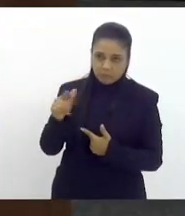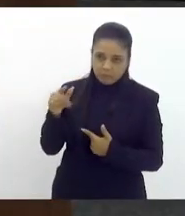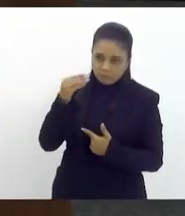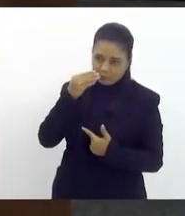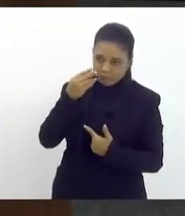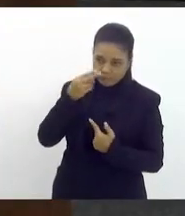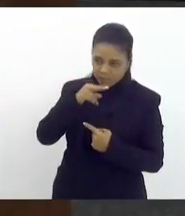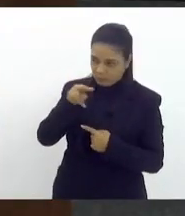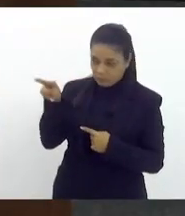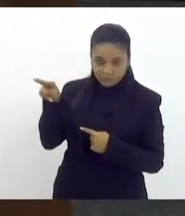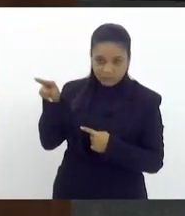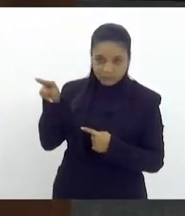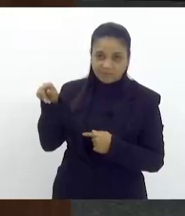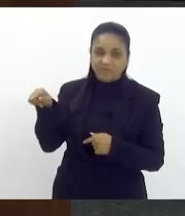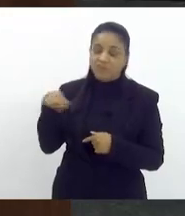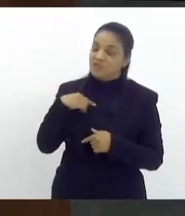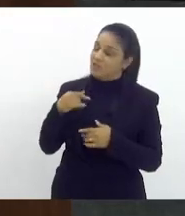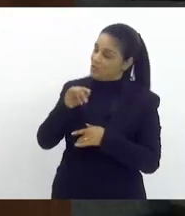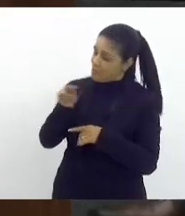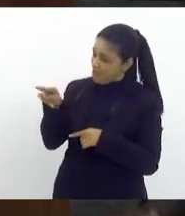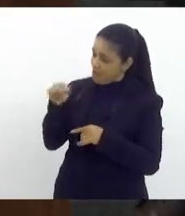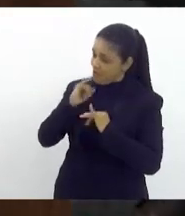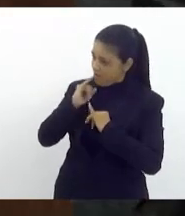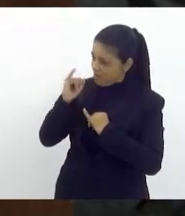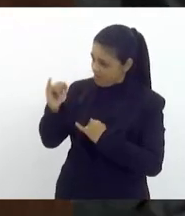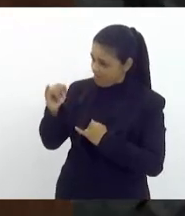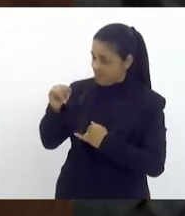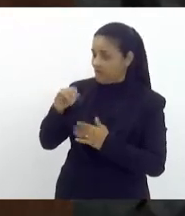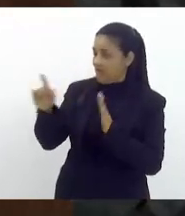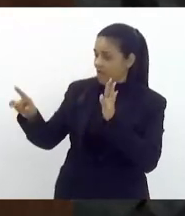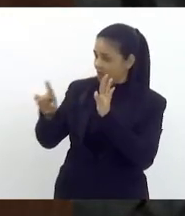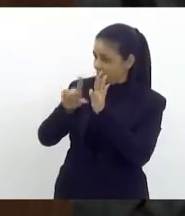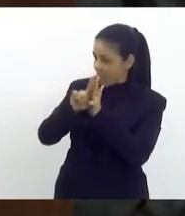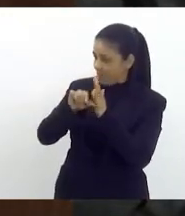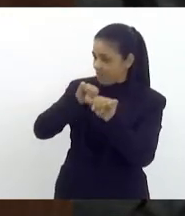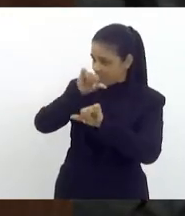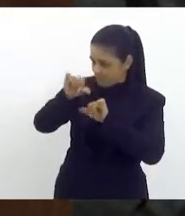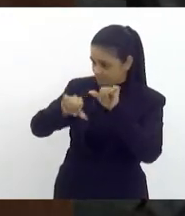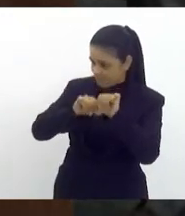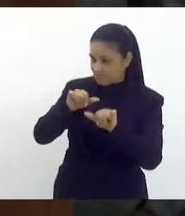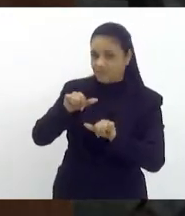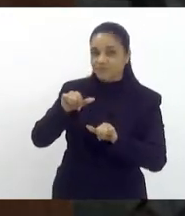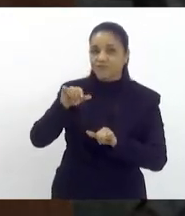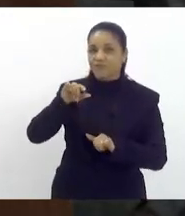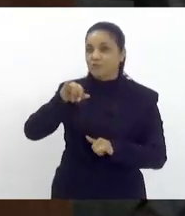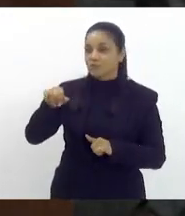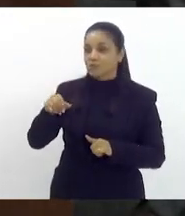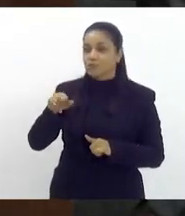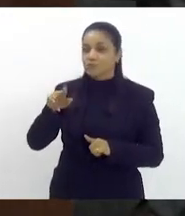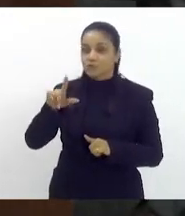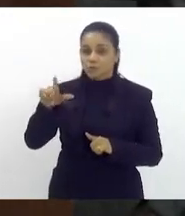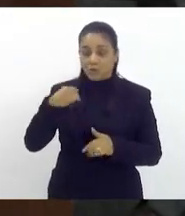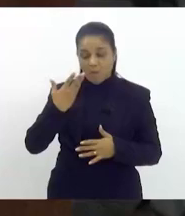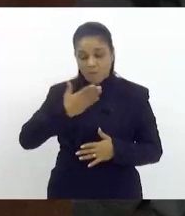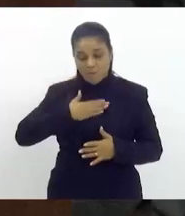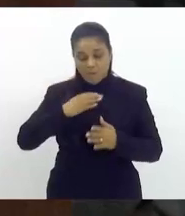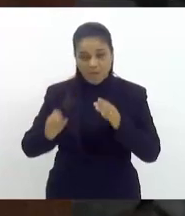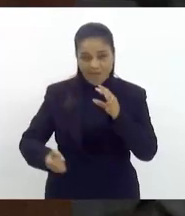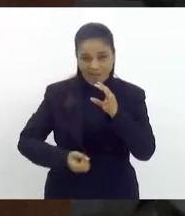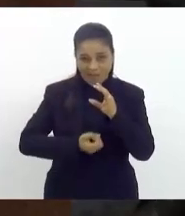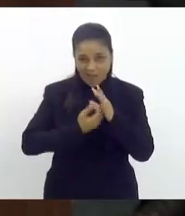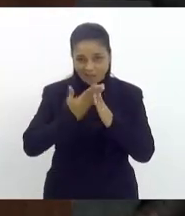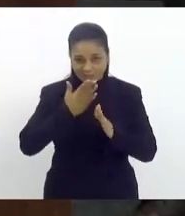e quero dizer Deputado Júlio que a lei que vossa excelência altera é uma lei de minha autoria com o deputado